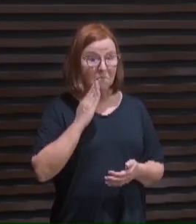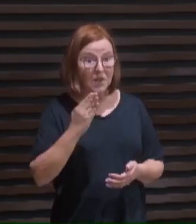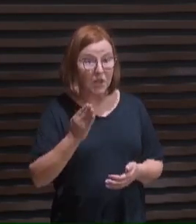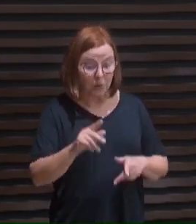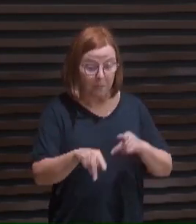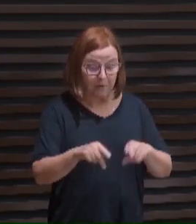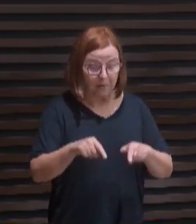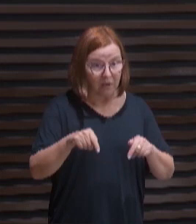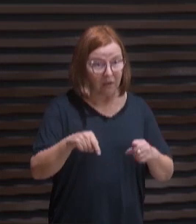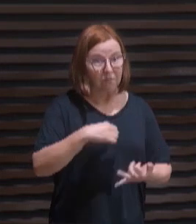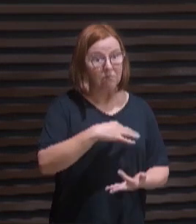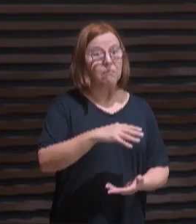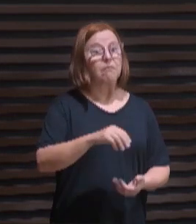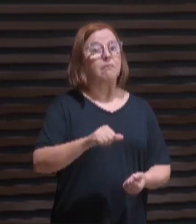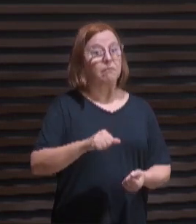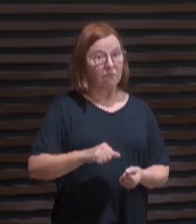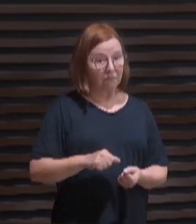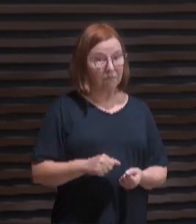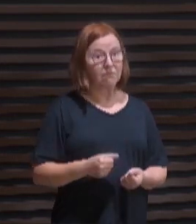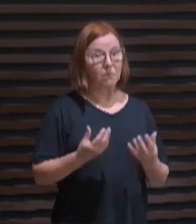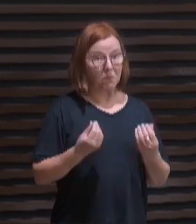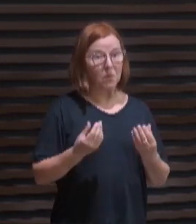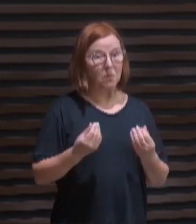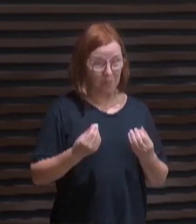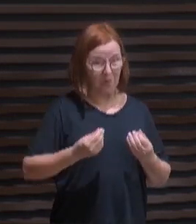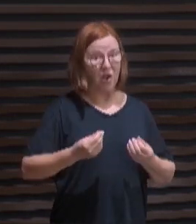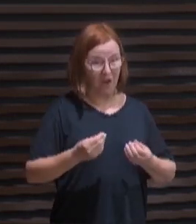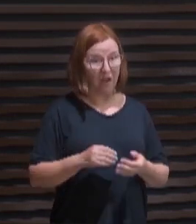gente, né? Gente foi nascendo e